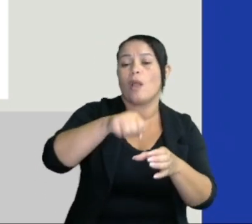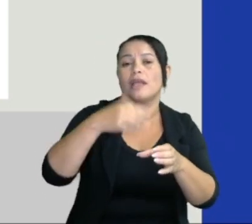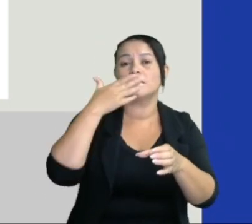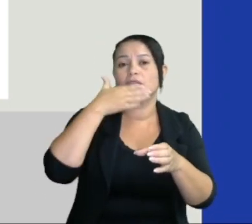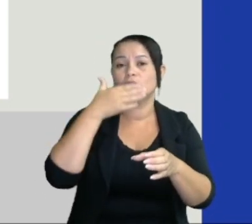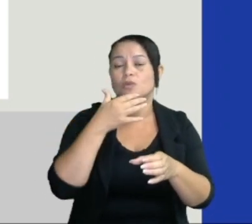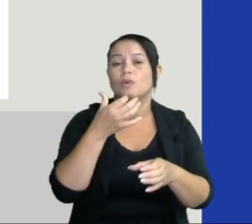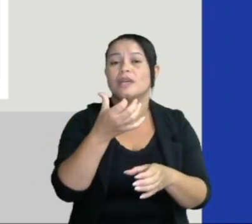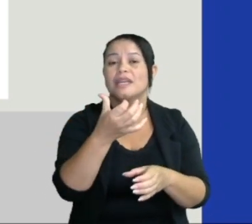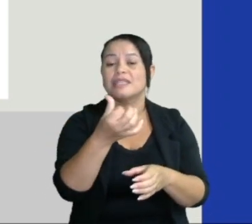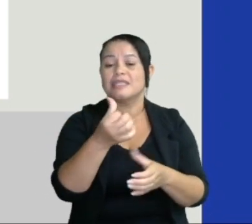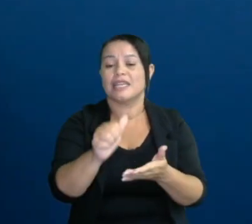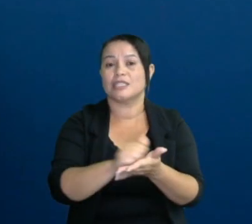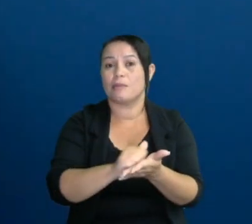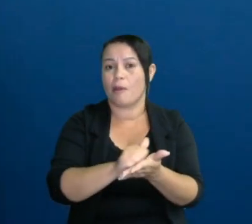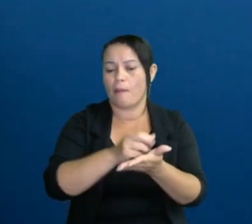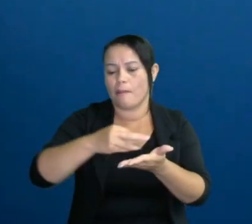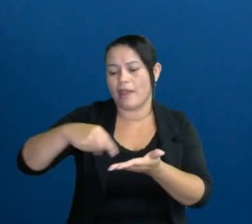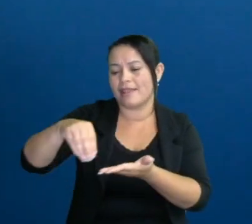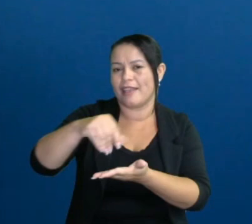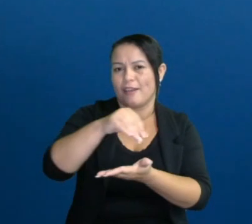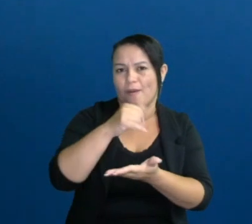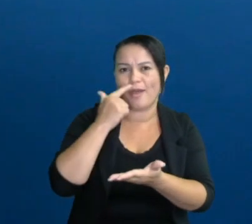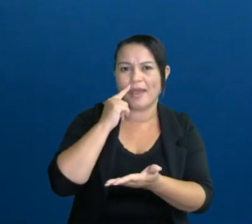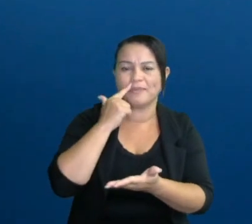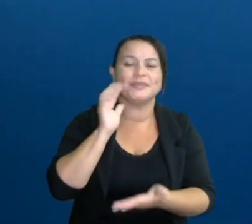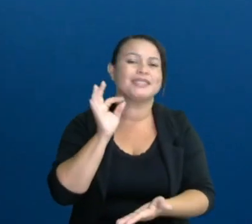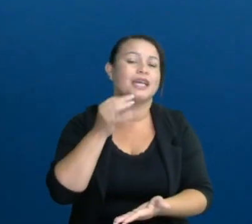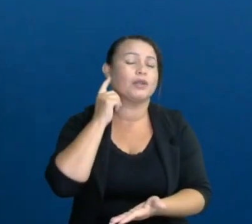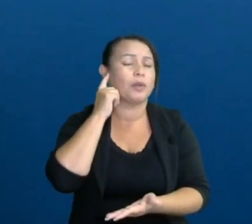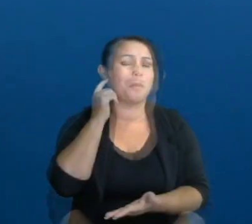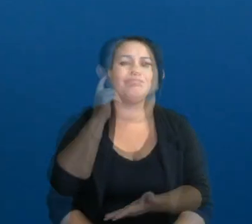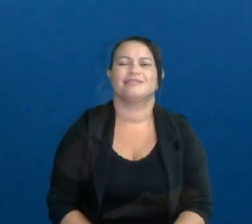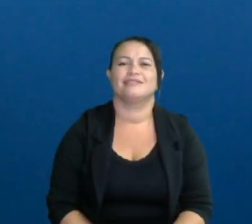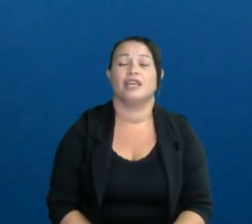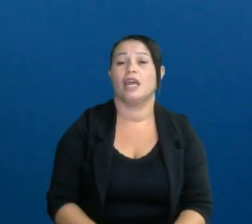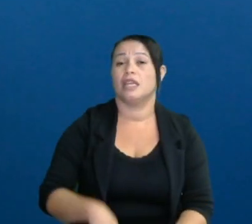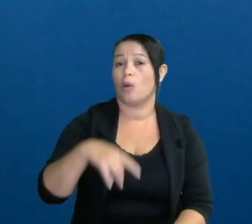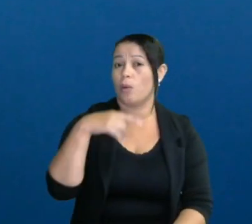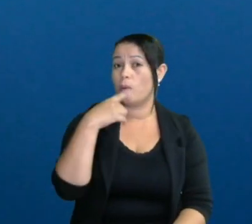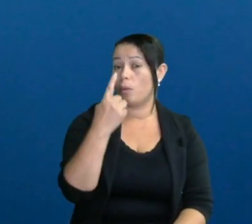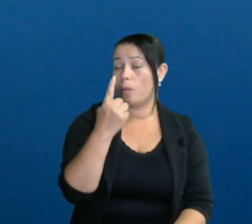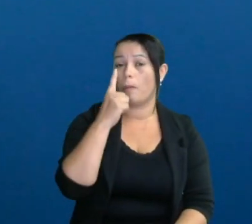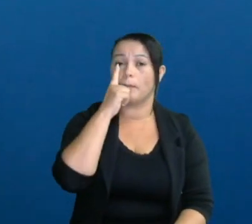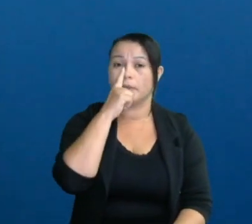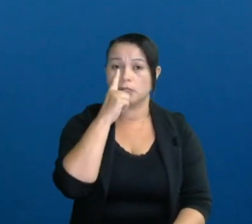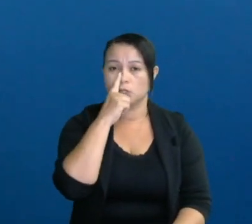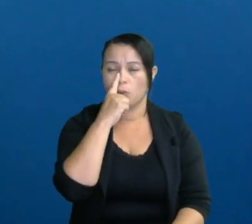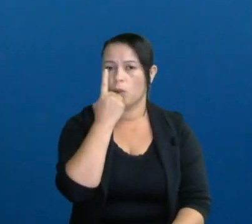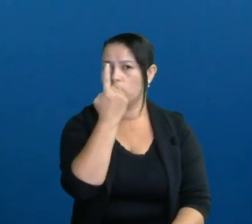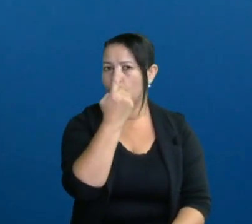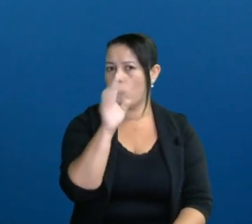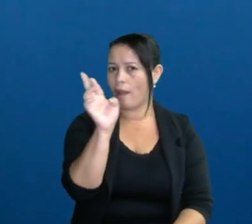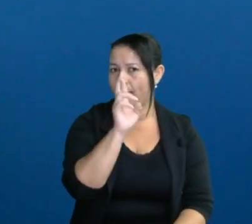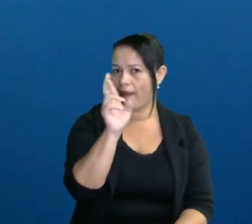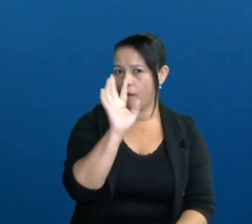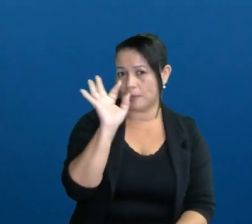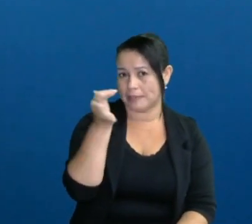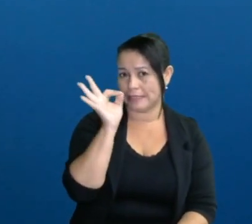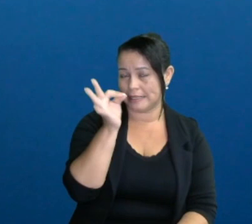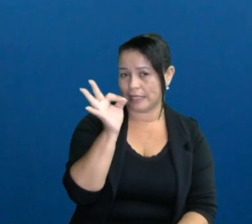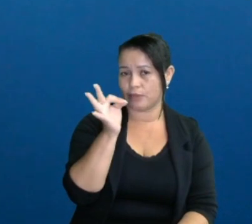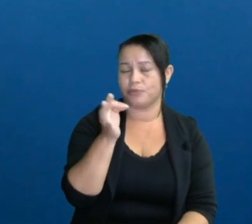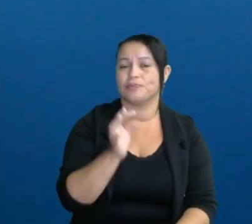6 limões para decorar. Então, ó, por exemplo, um biscoito vale R$1,